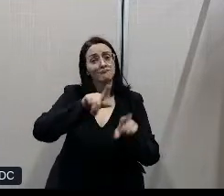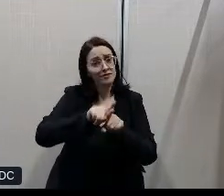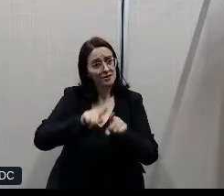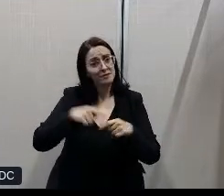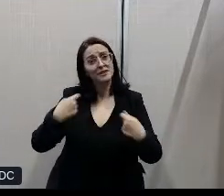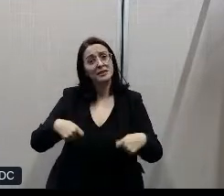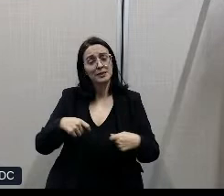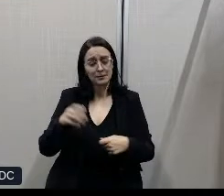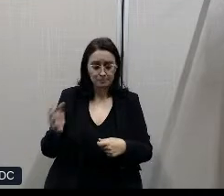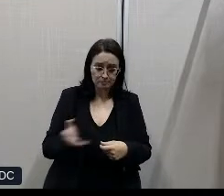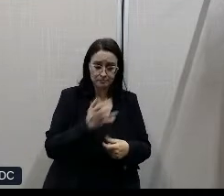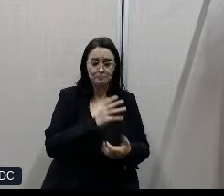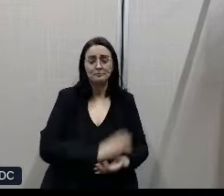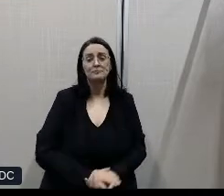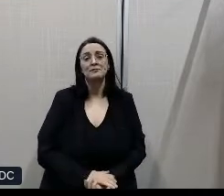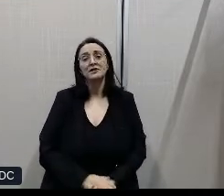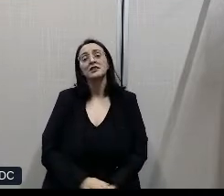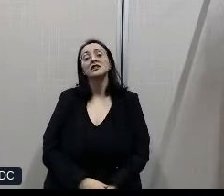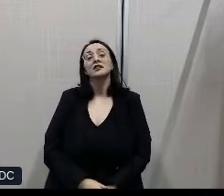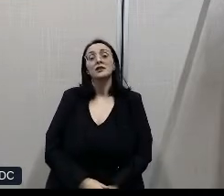também.